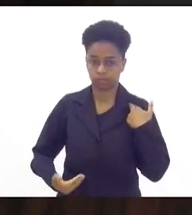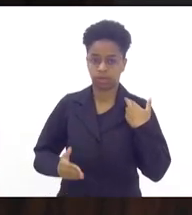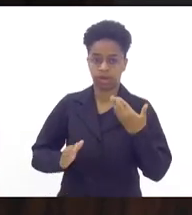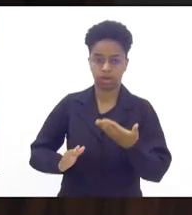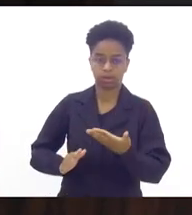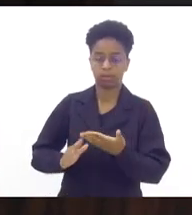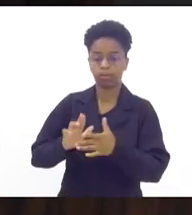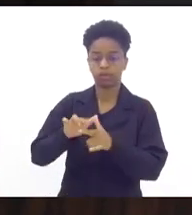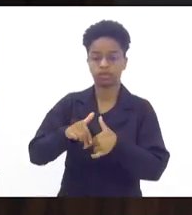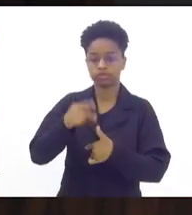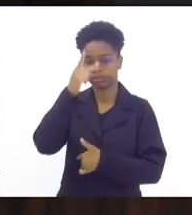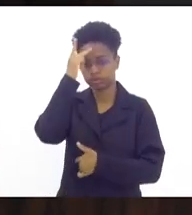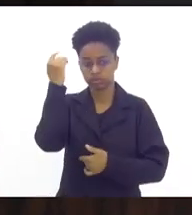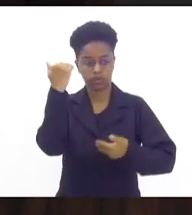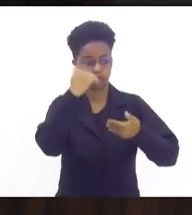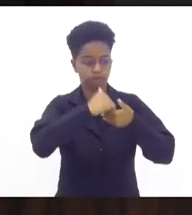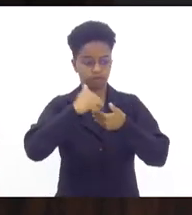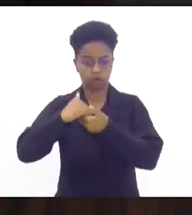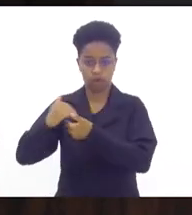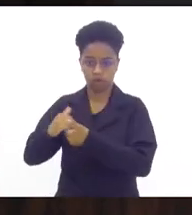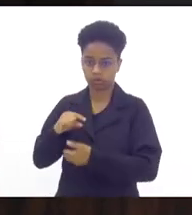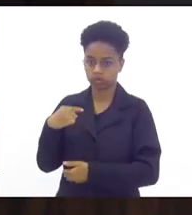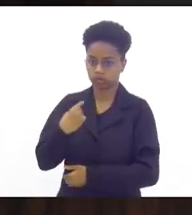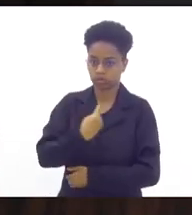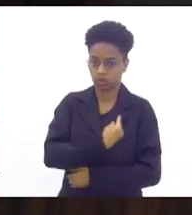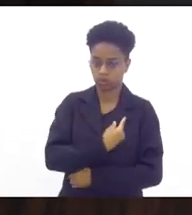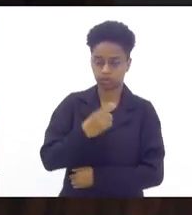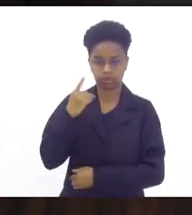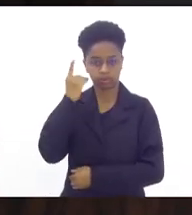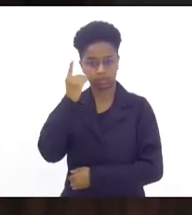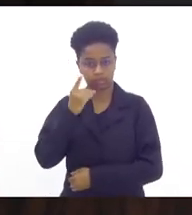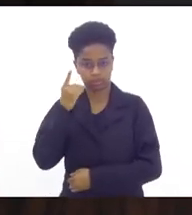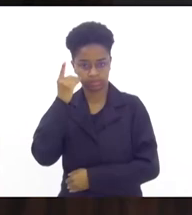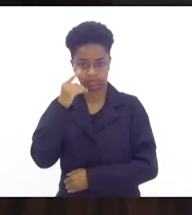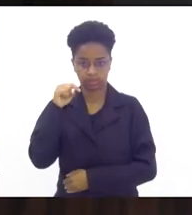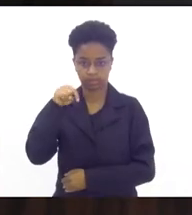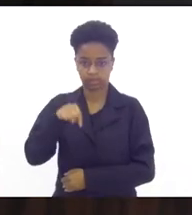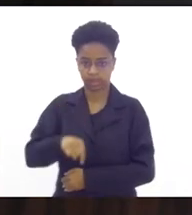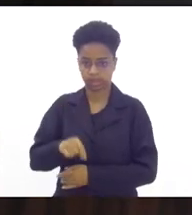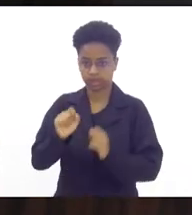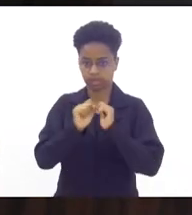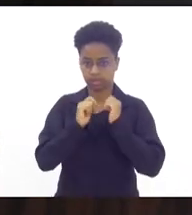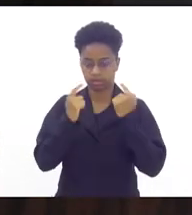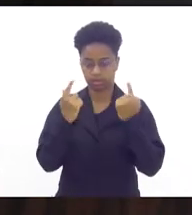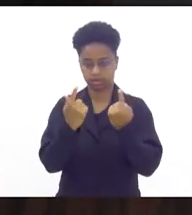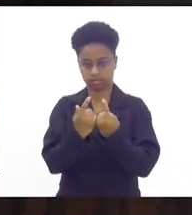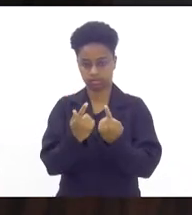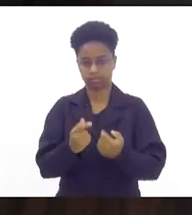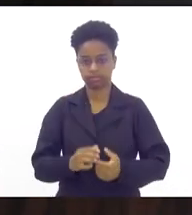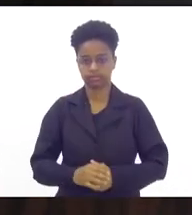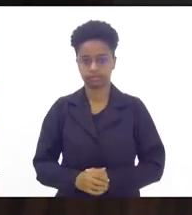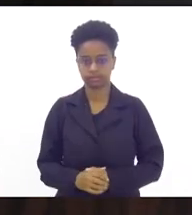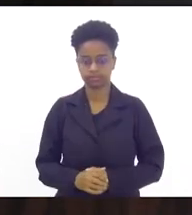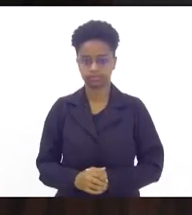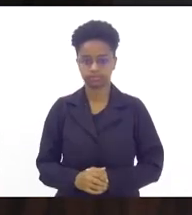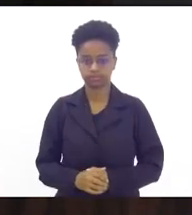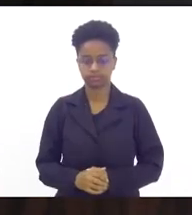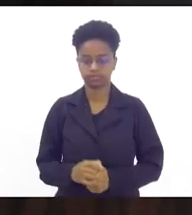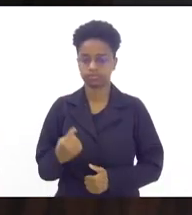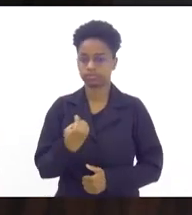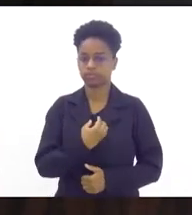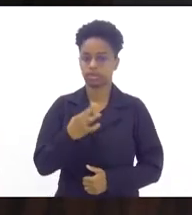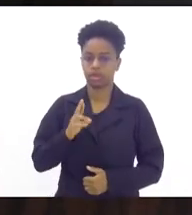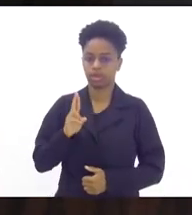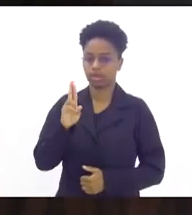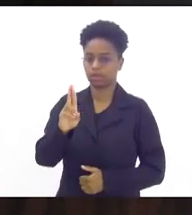voto a nós Deputado desta casa de leis representante do